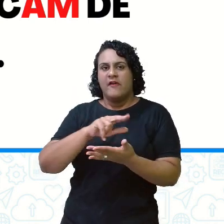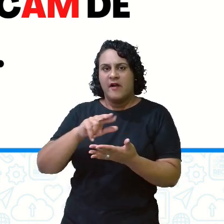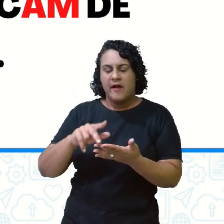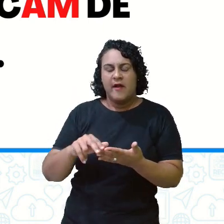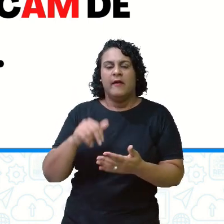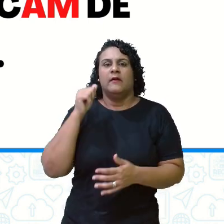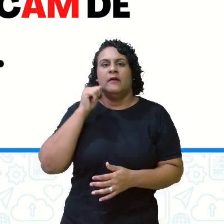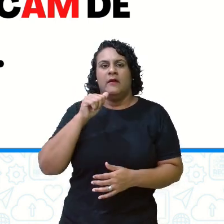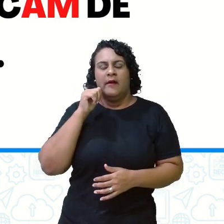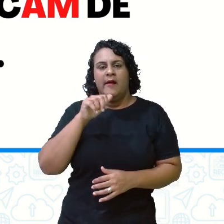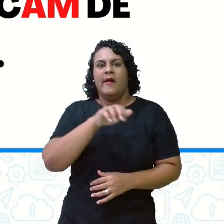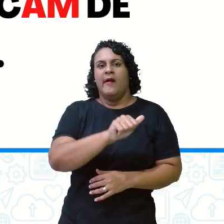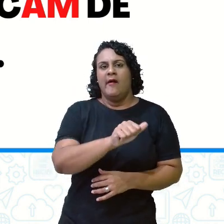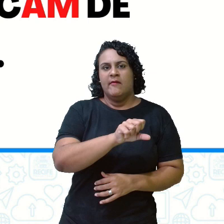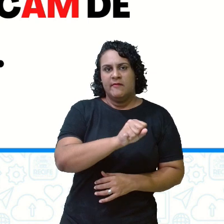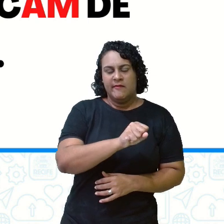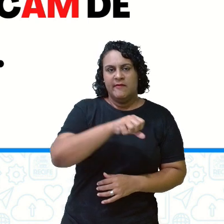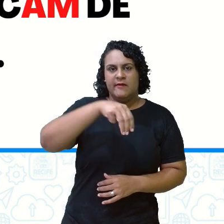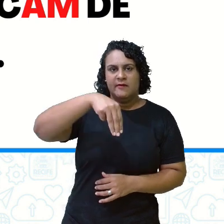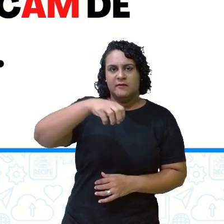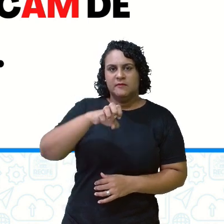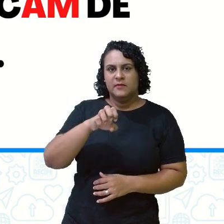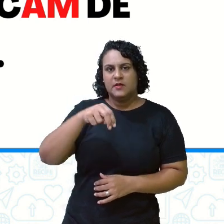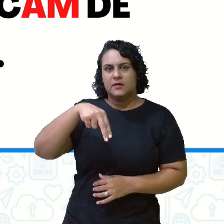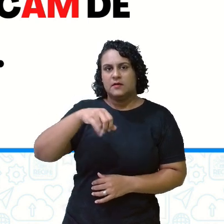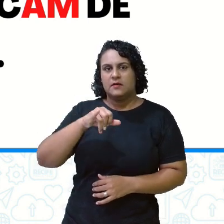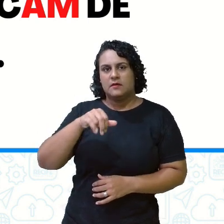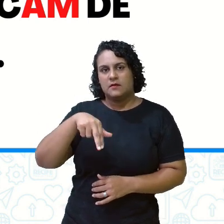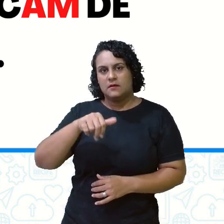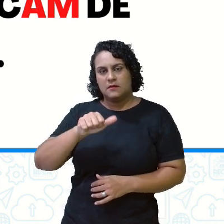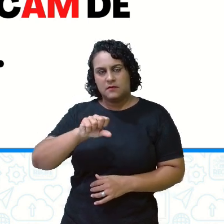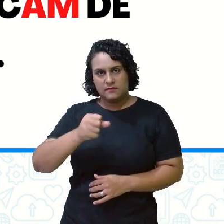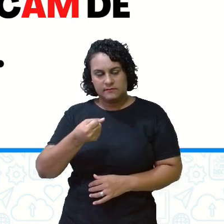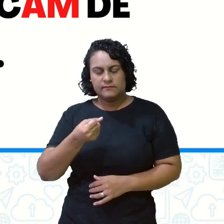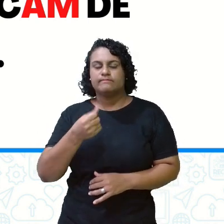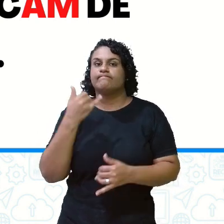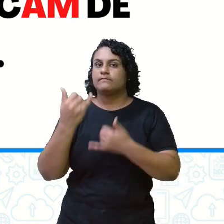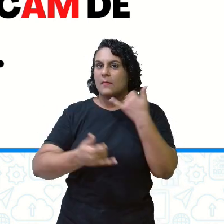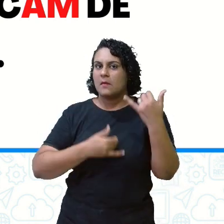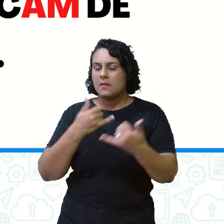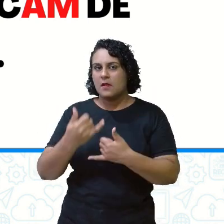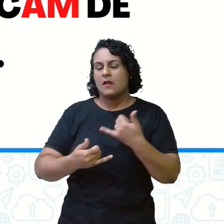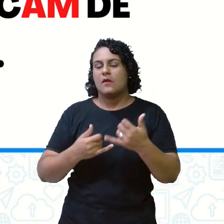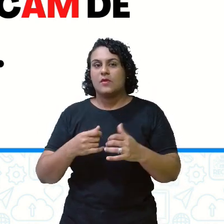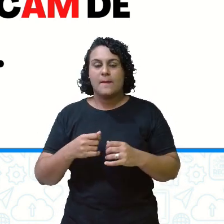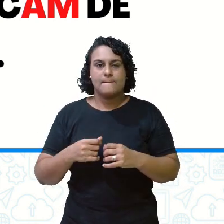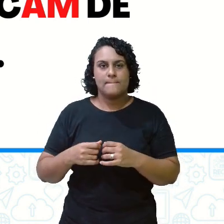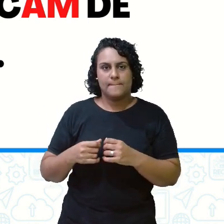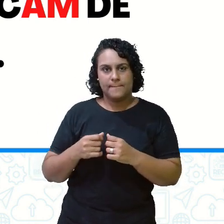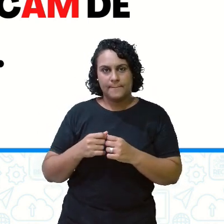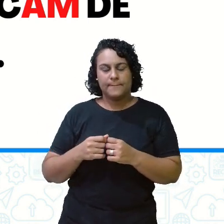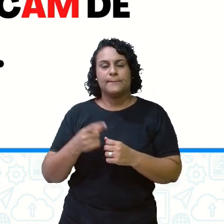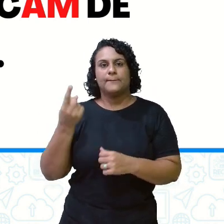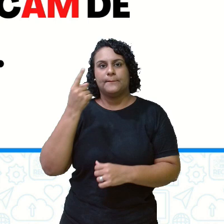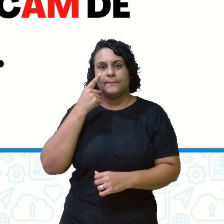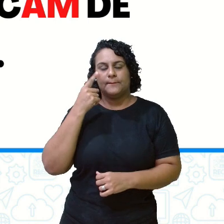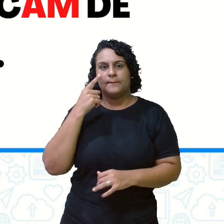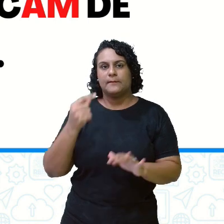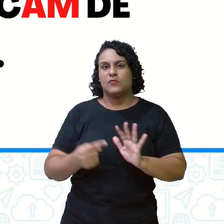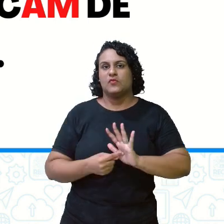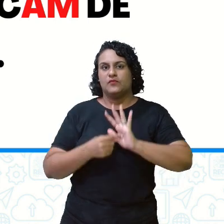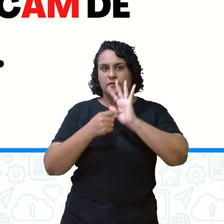Então, as meninas brincam de bambolê. Observem aí em destaque o que está